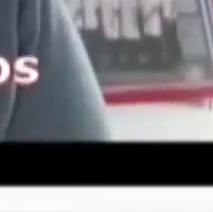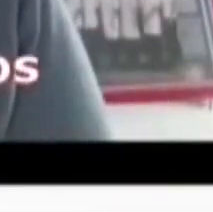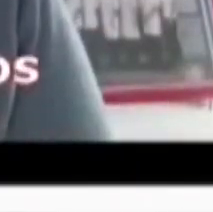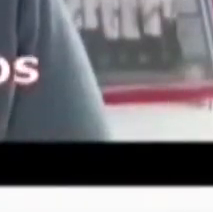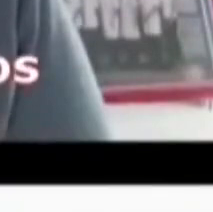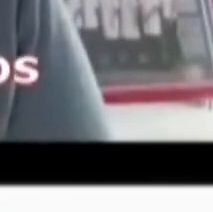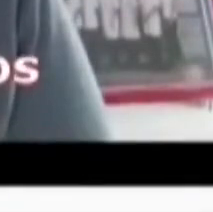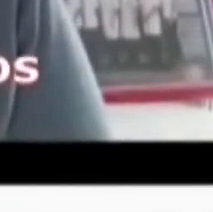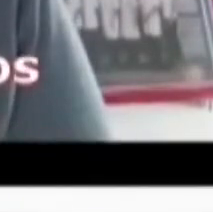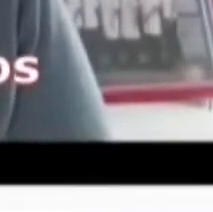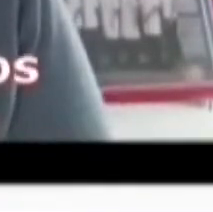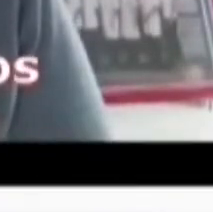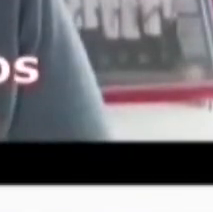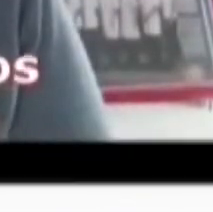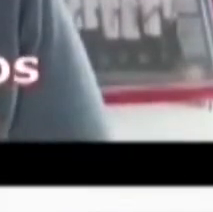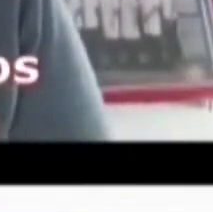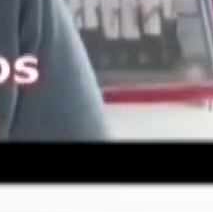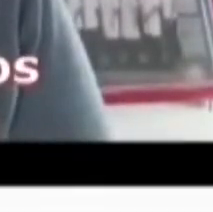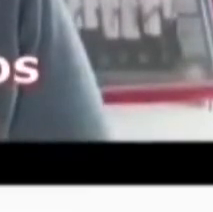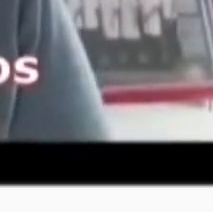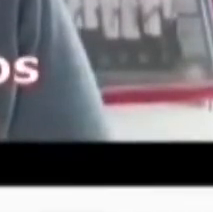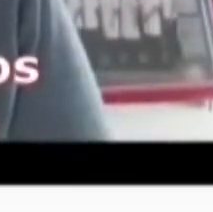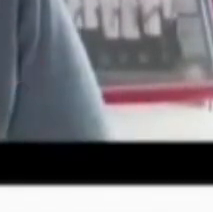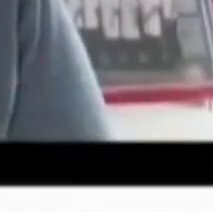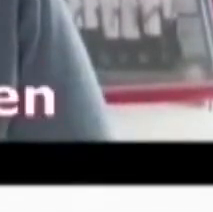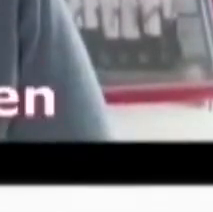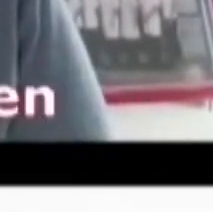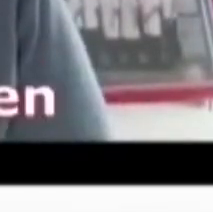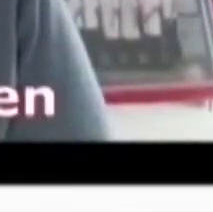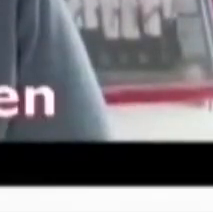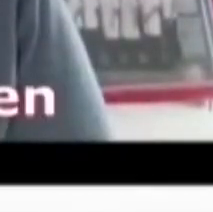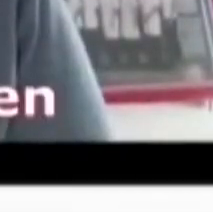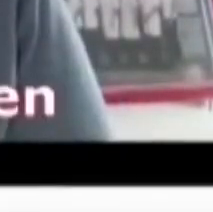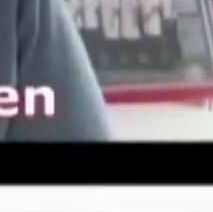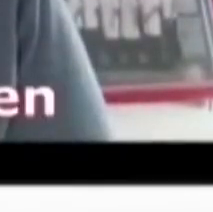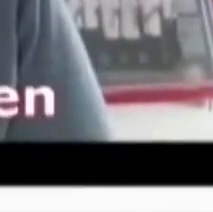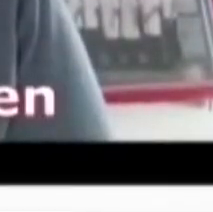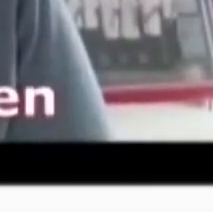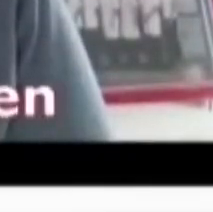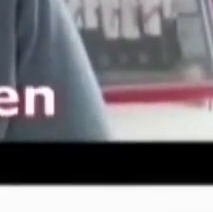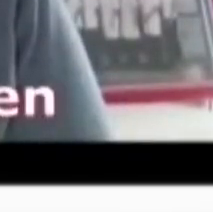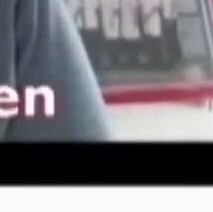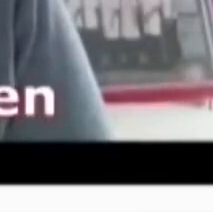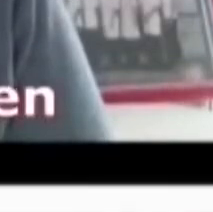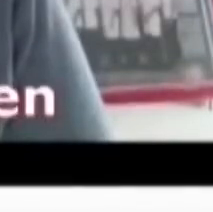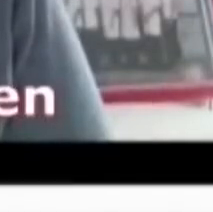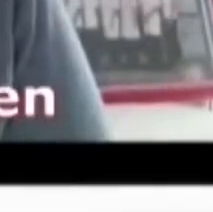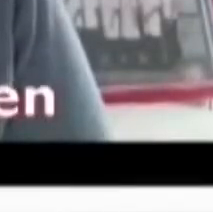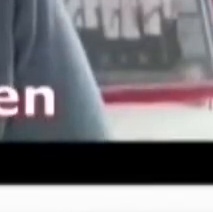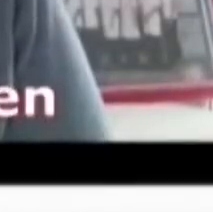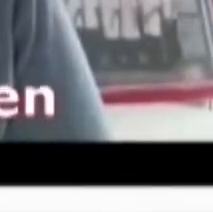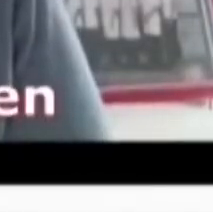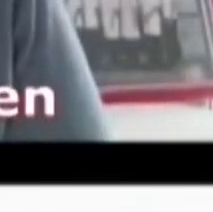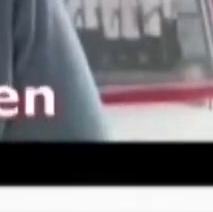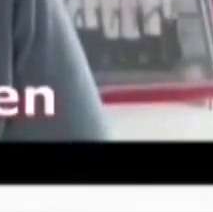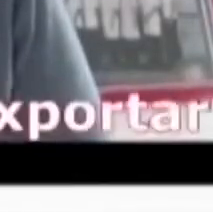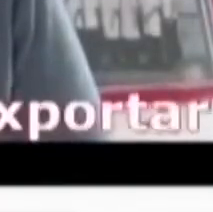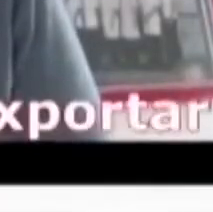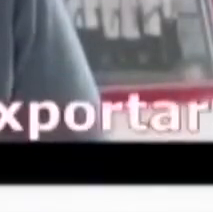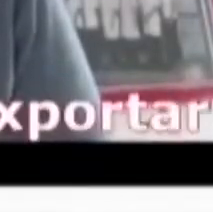também muito, né, os médicos cubanos, que na medida que não